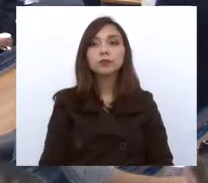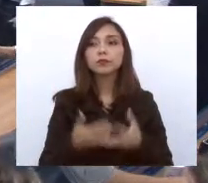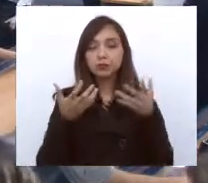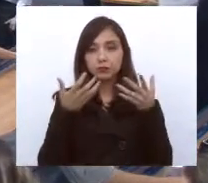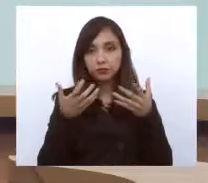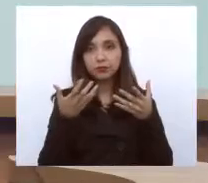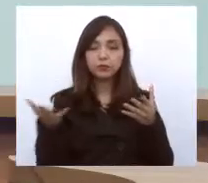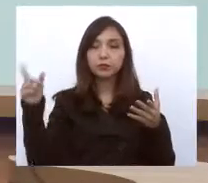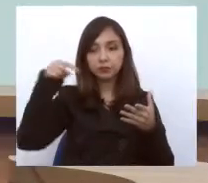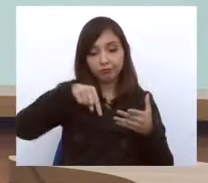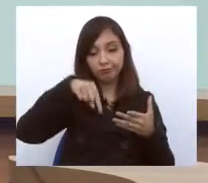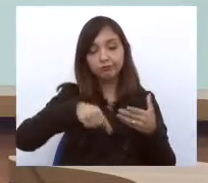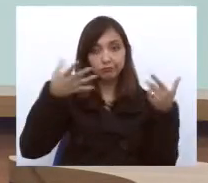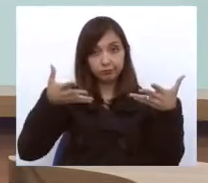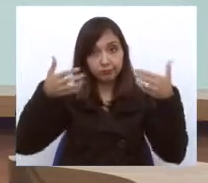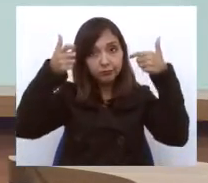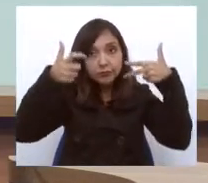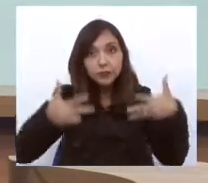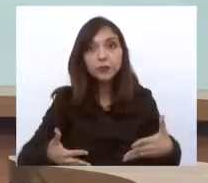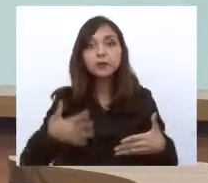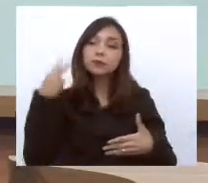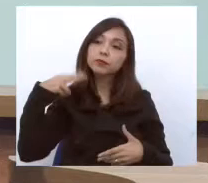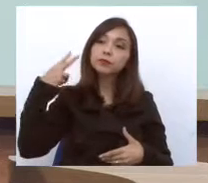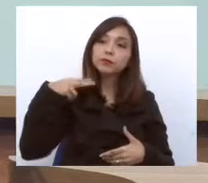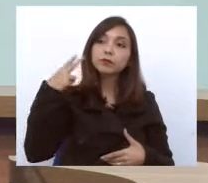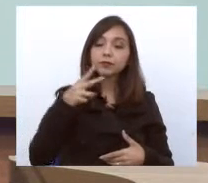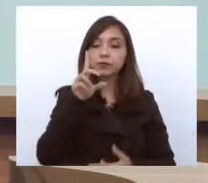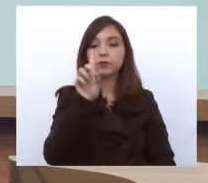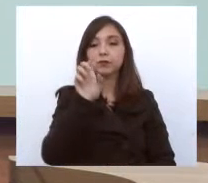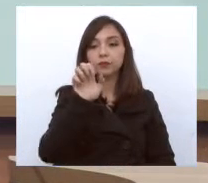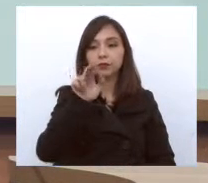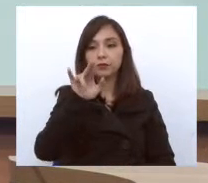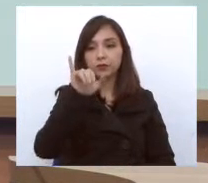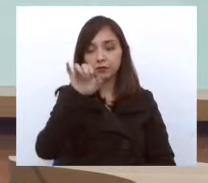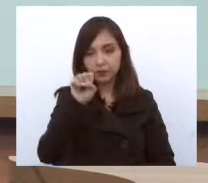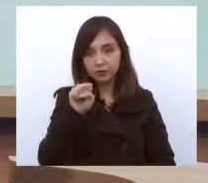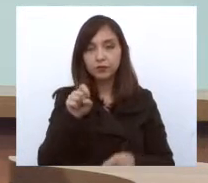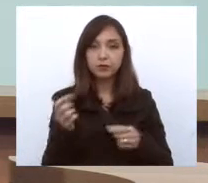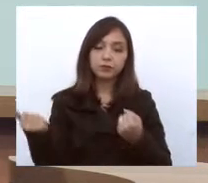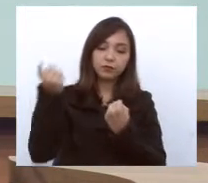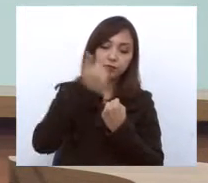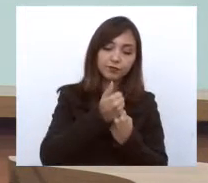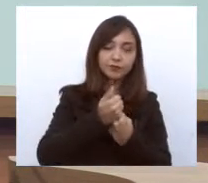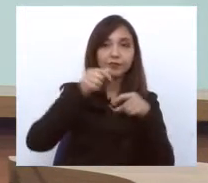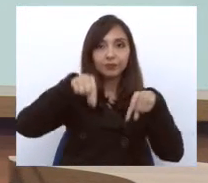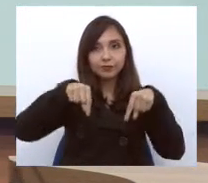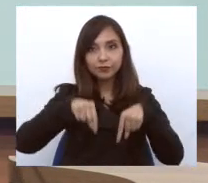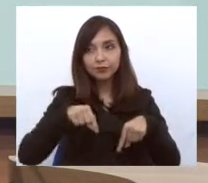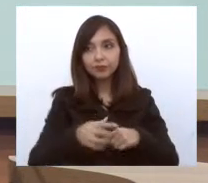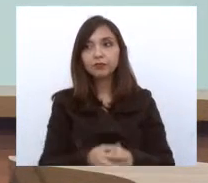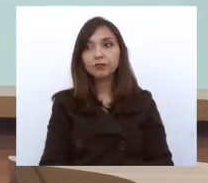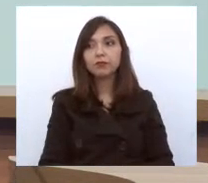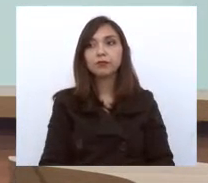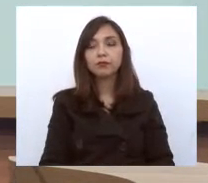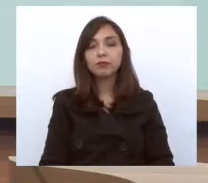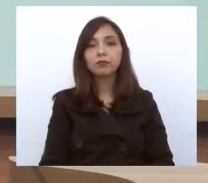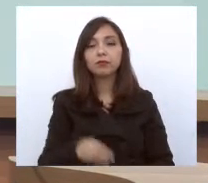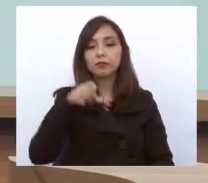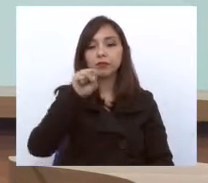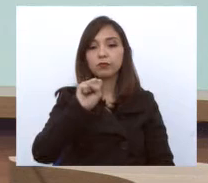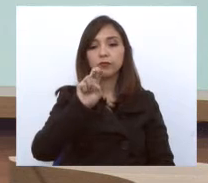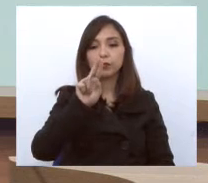aqui cumprimentar o vereador Adenes, que assume neste momento aqui, como